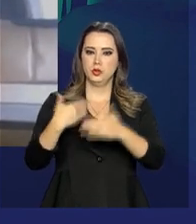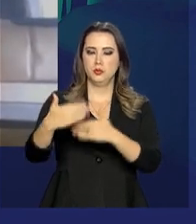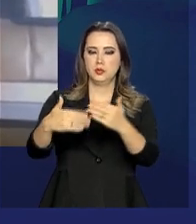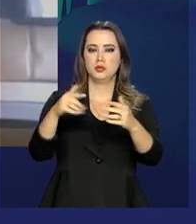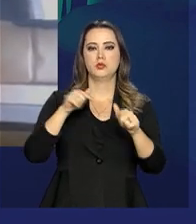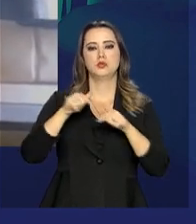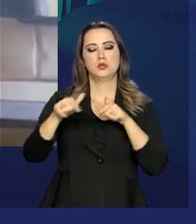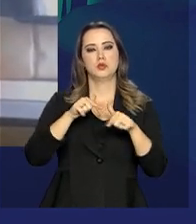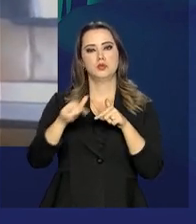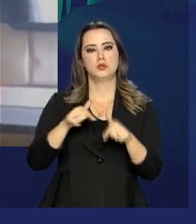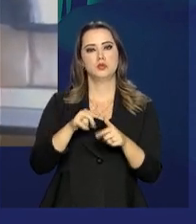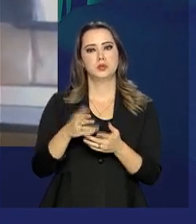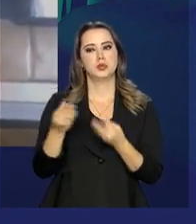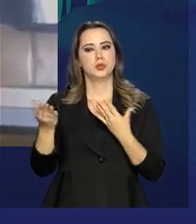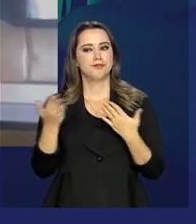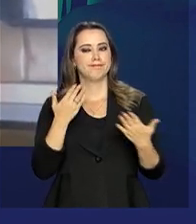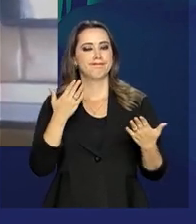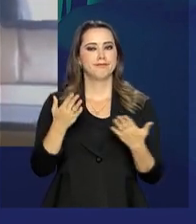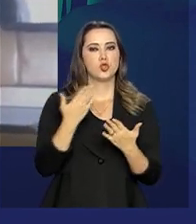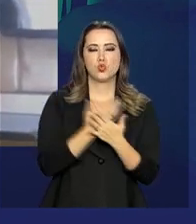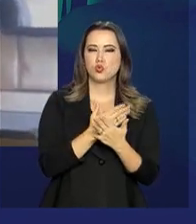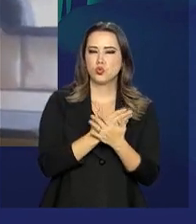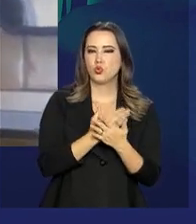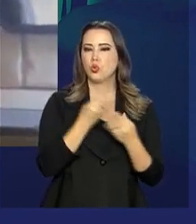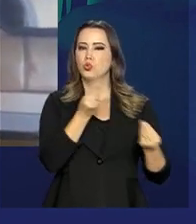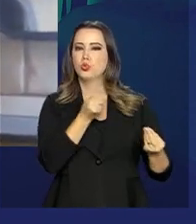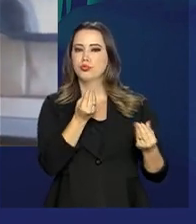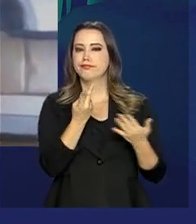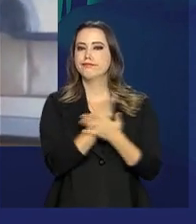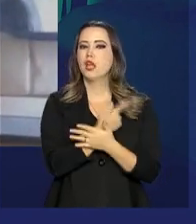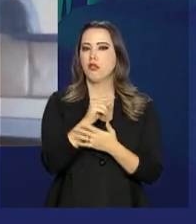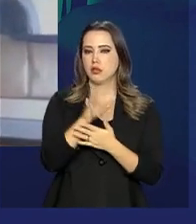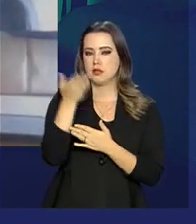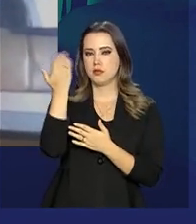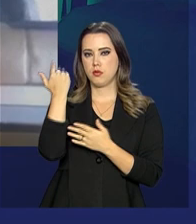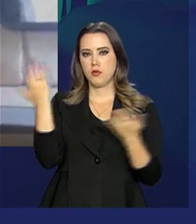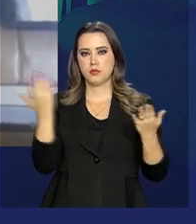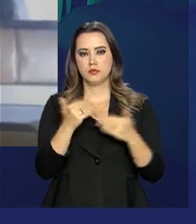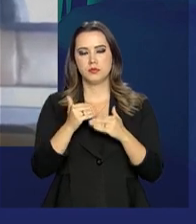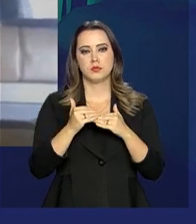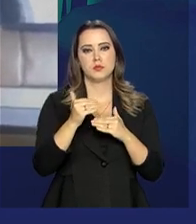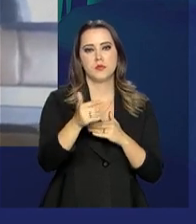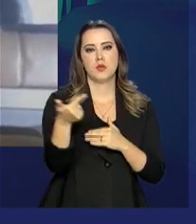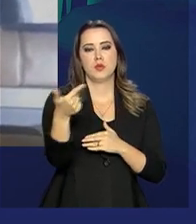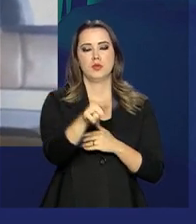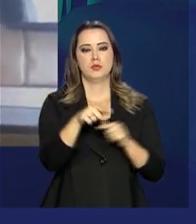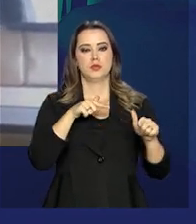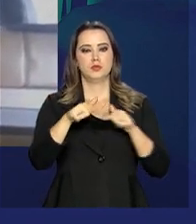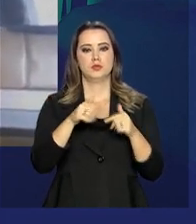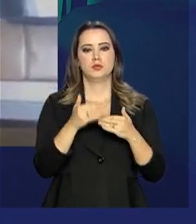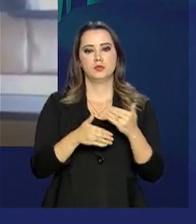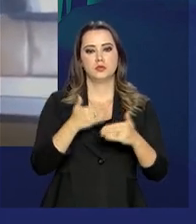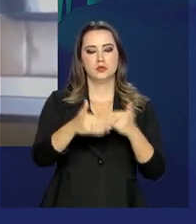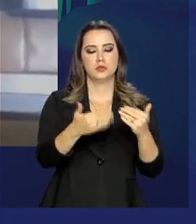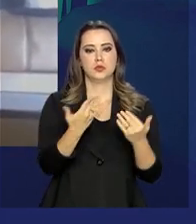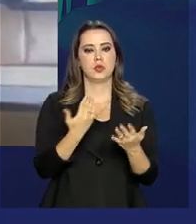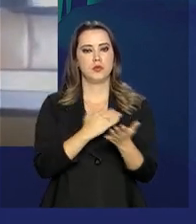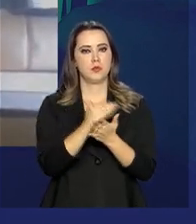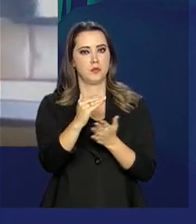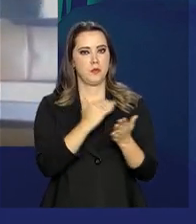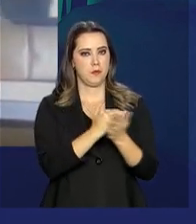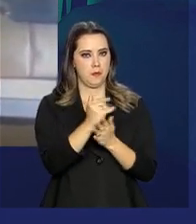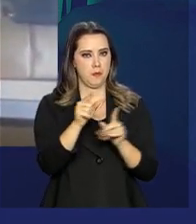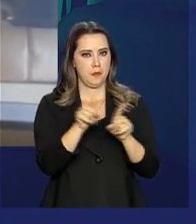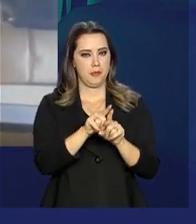os trabalhos de avaliação do que está sendo feito. Outra missão dos técnicos é iniciar a implantação